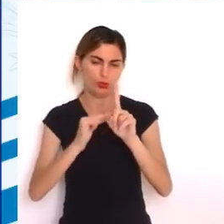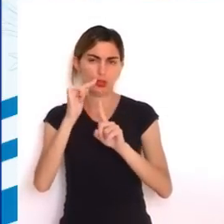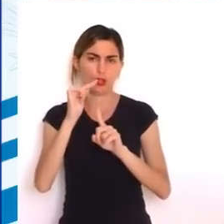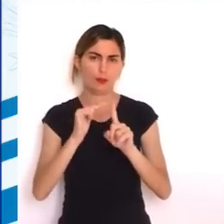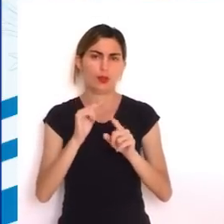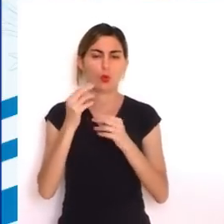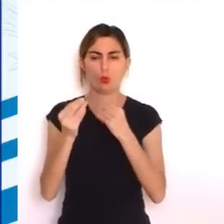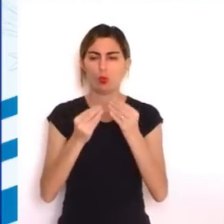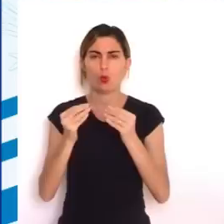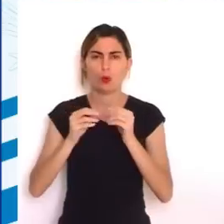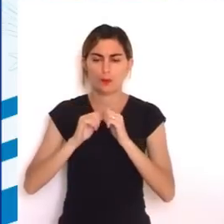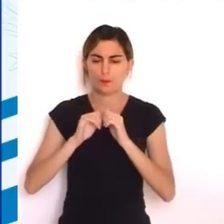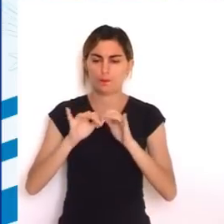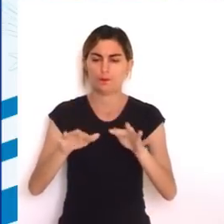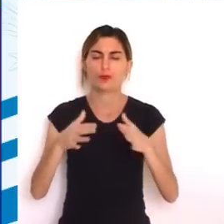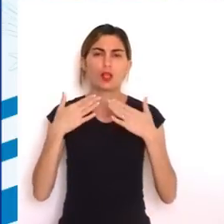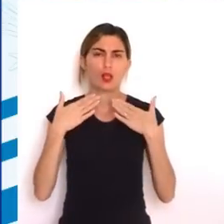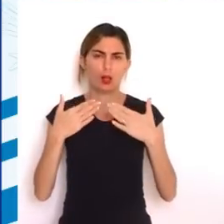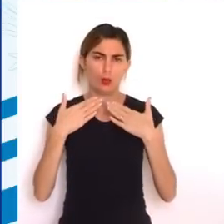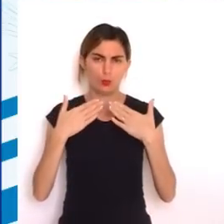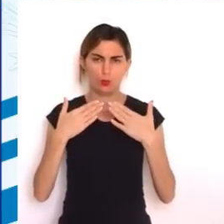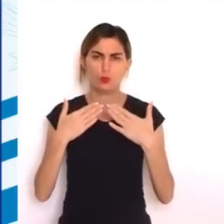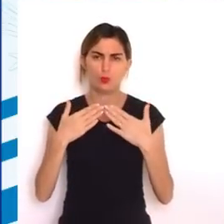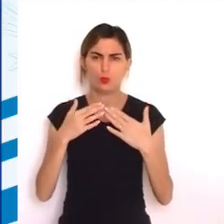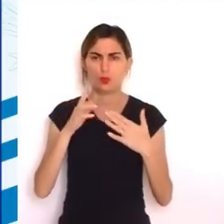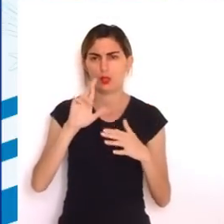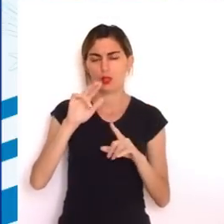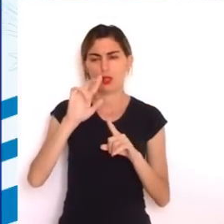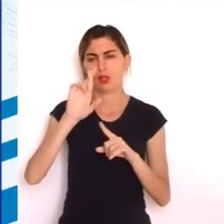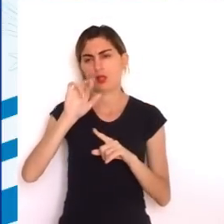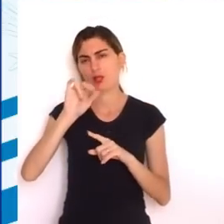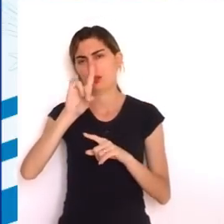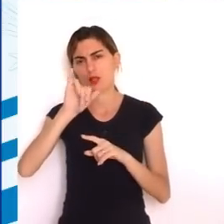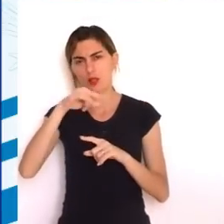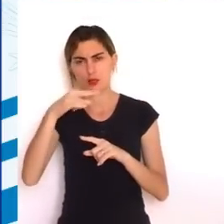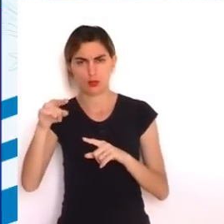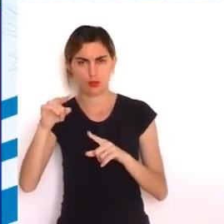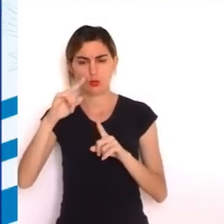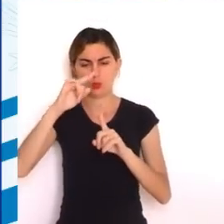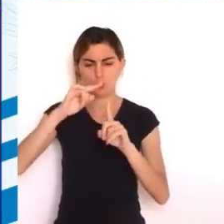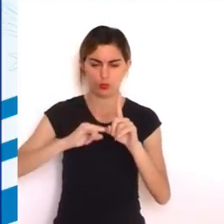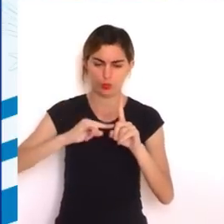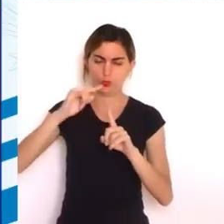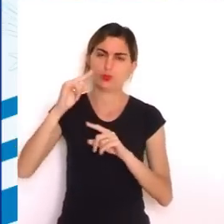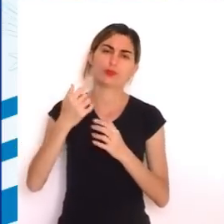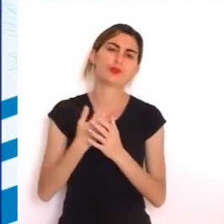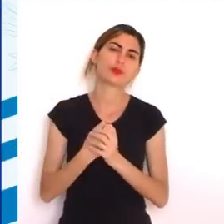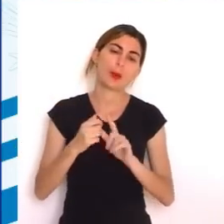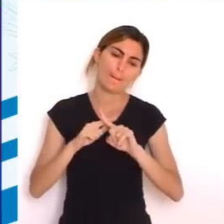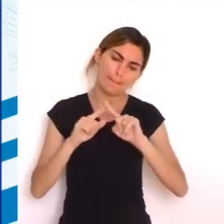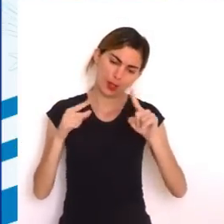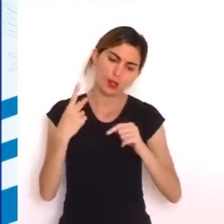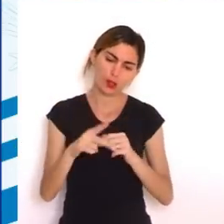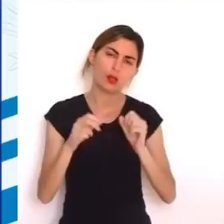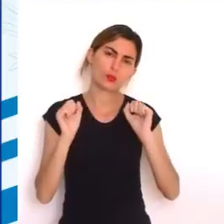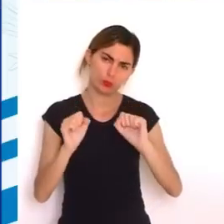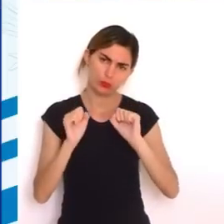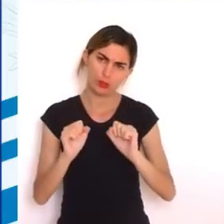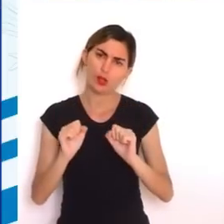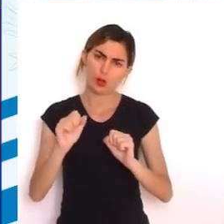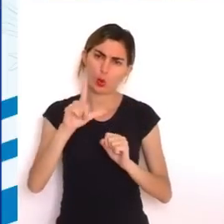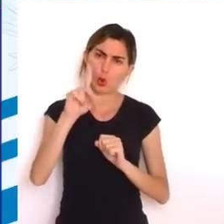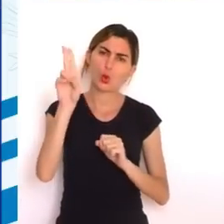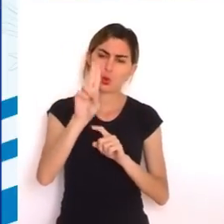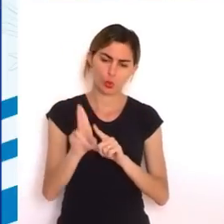radiação térmica, que é a forma de transmissão de calor por meio de radiação eletromagnética. Mas